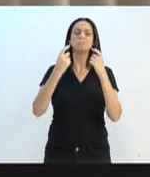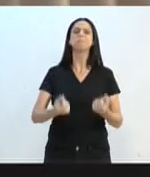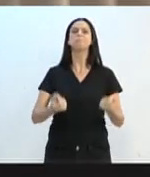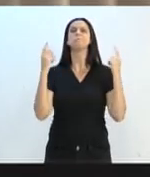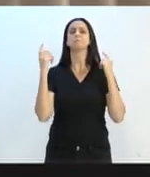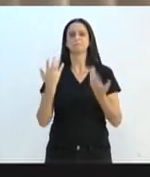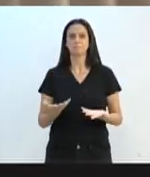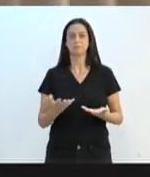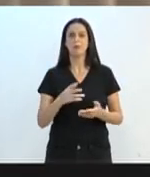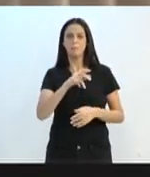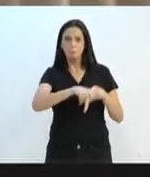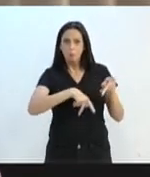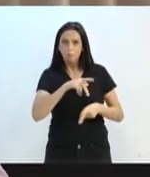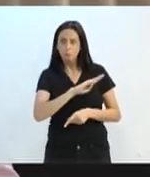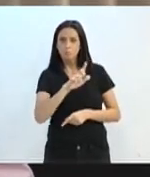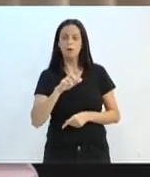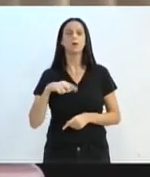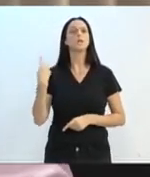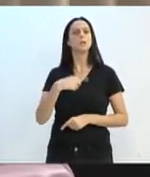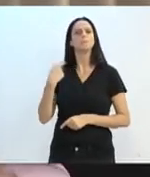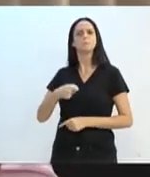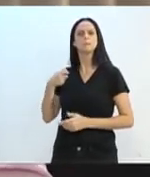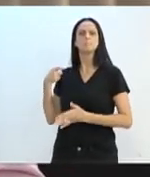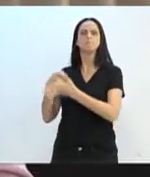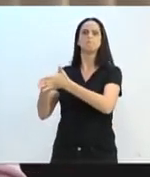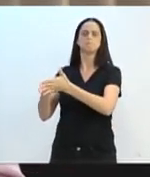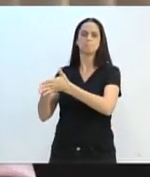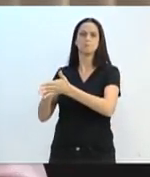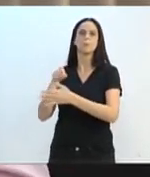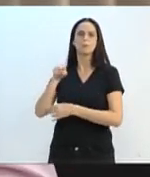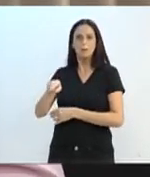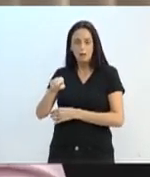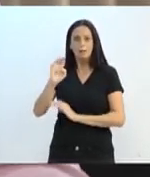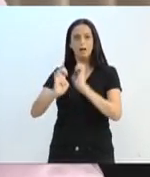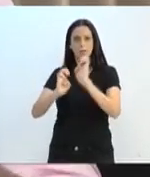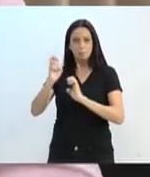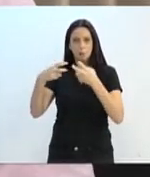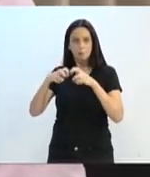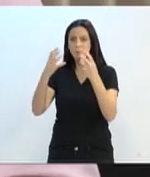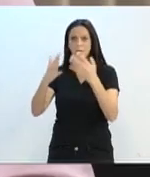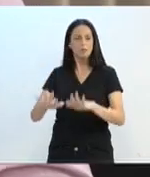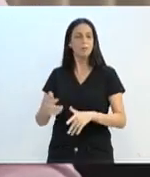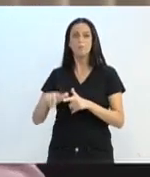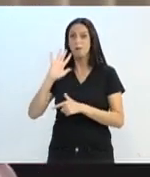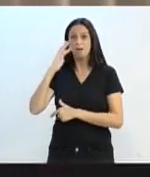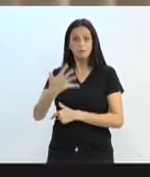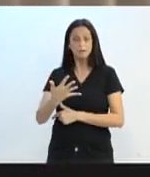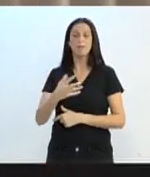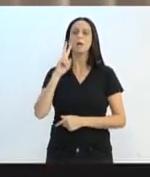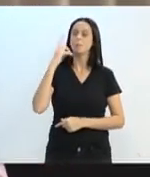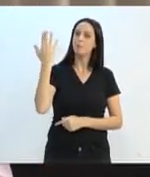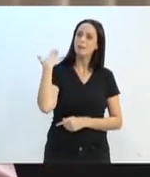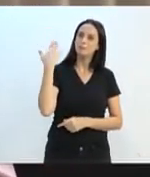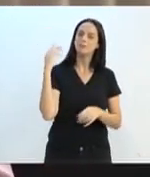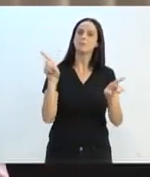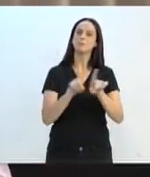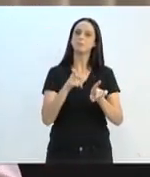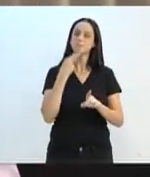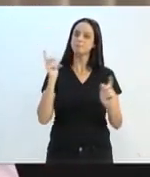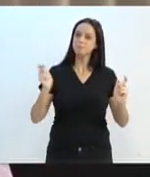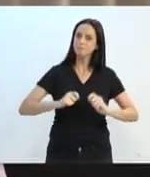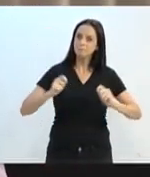bater forte, muito forte nessa empresa, porque ela não quer resolver o problema, ela quer simplesmente já. Tanto que nós sugerimos aqui que, em determinado momento, daria para